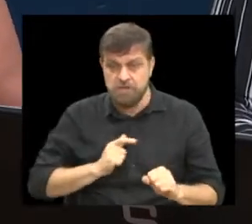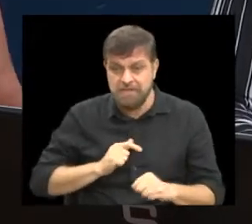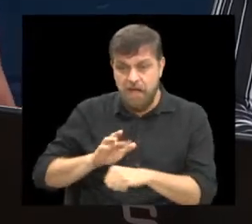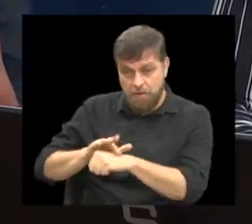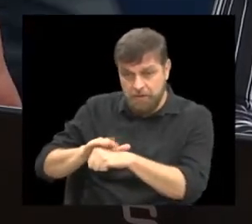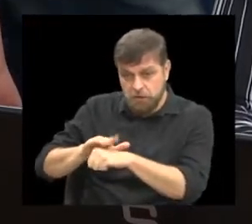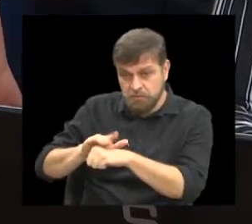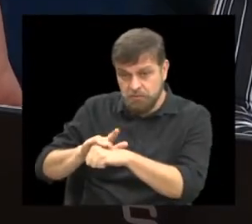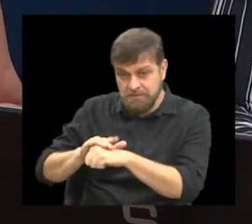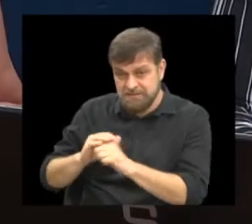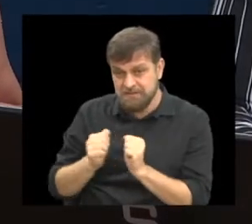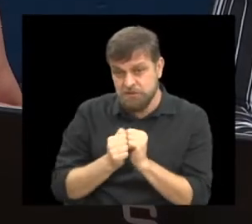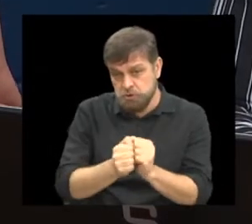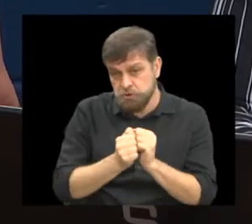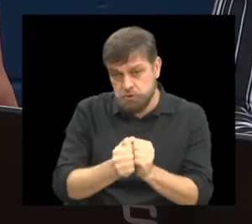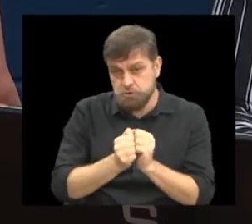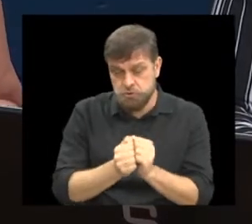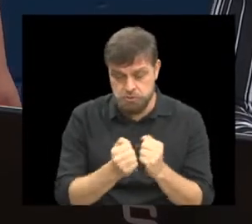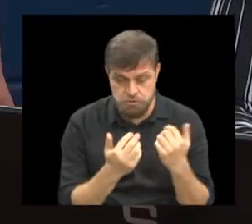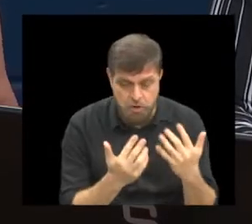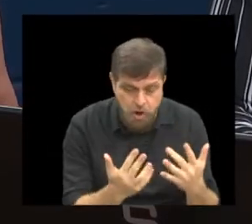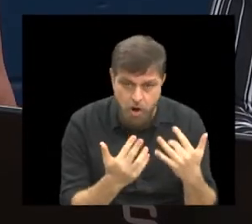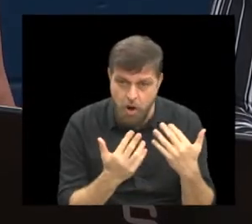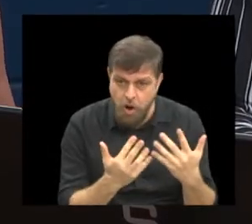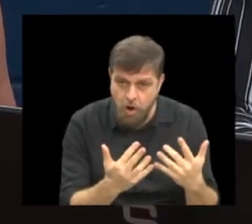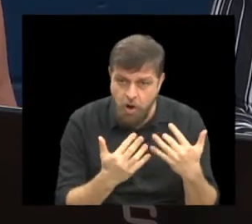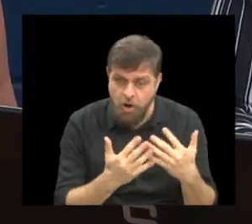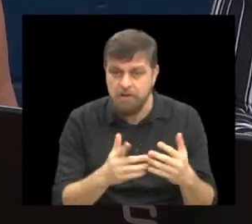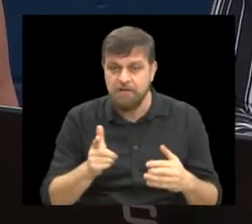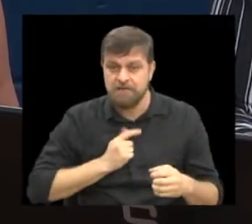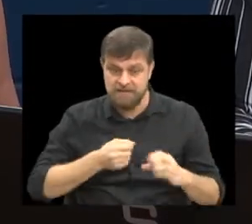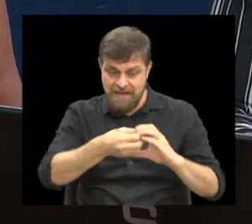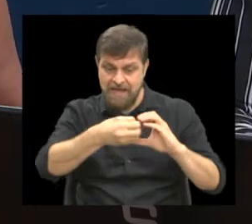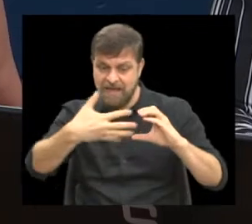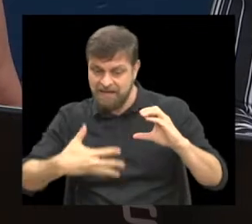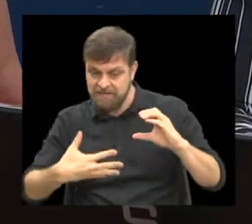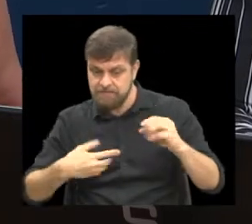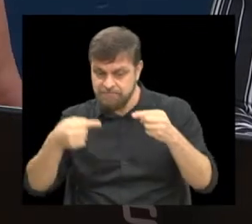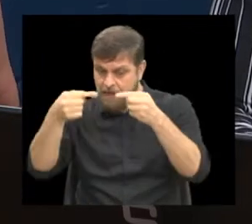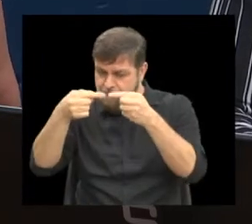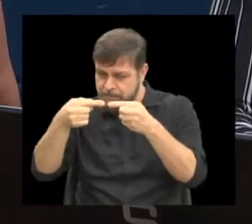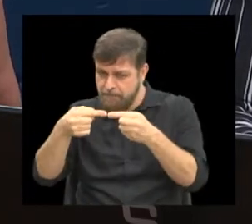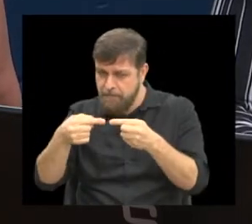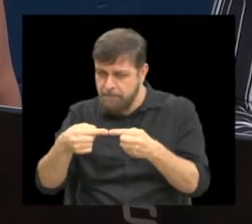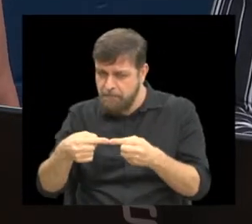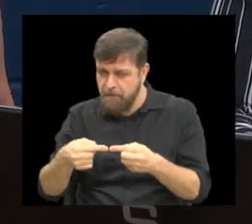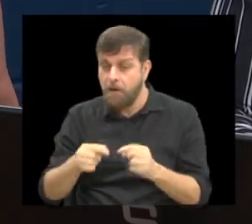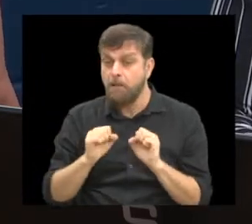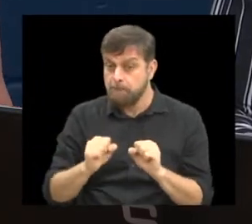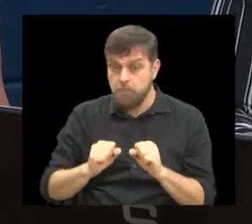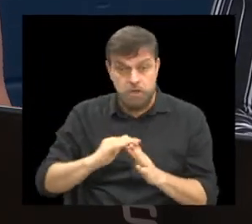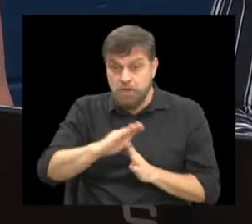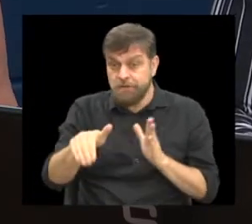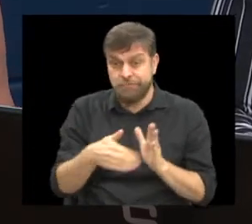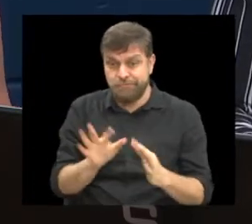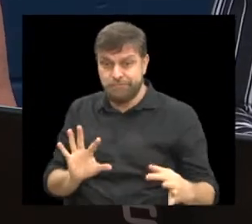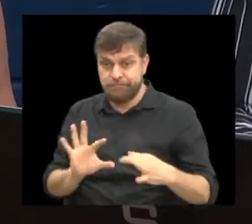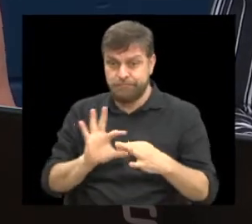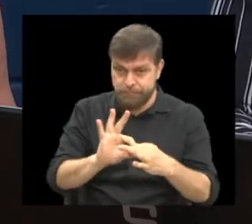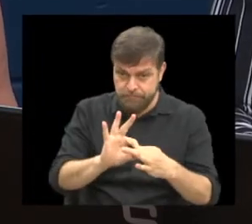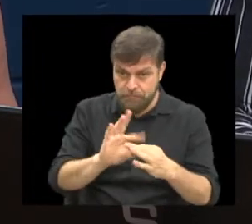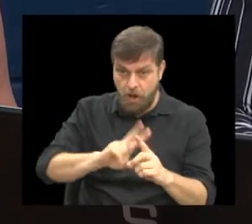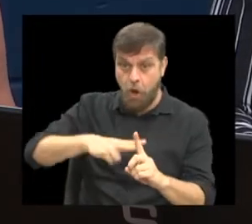síndrome do X frágil com leves características do autismo, mas ela pode ter todas. Então, por isso que há